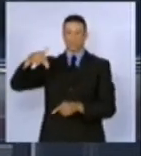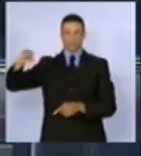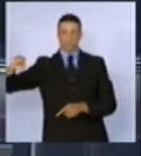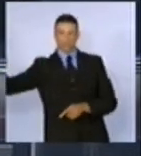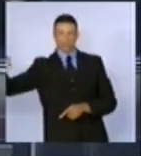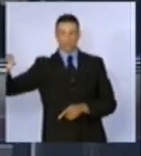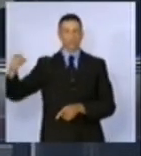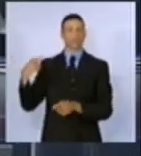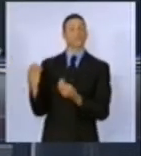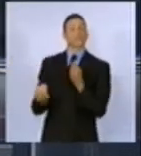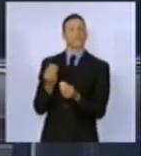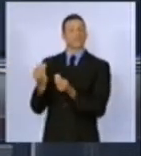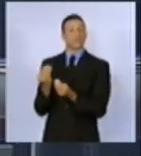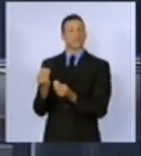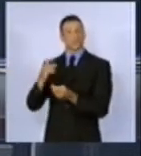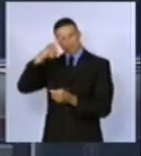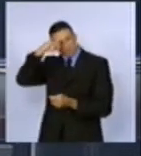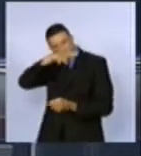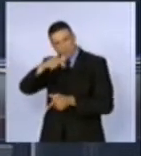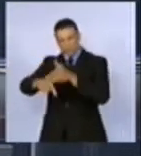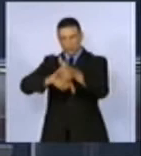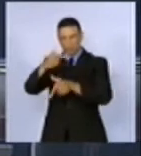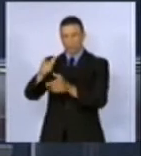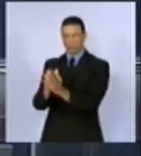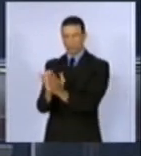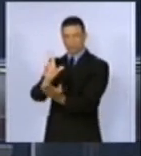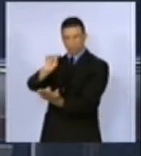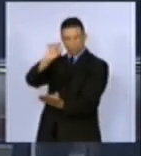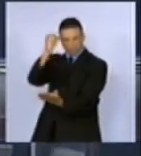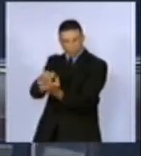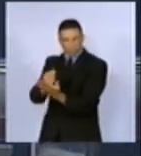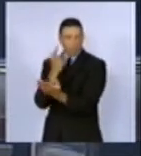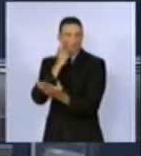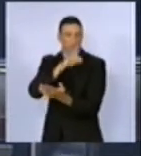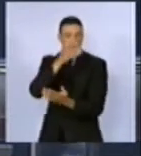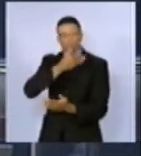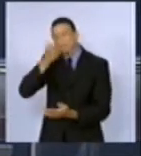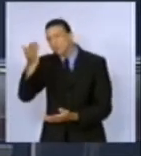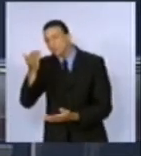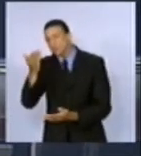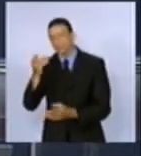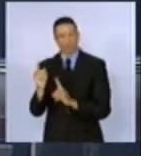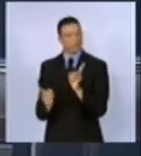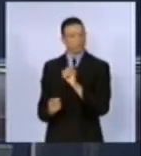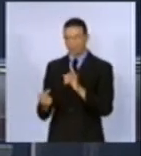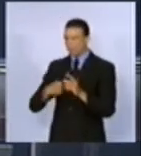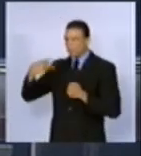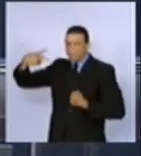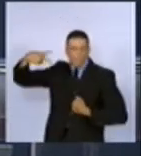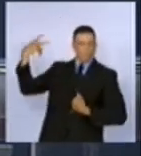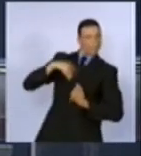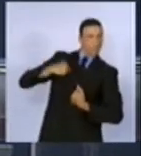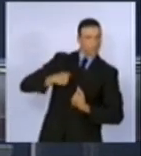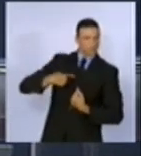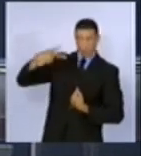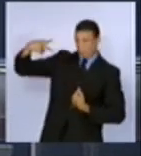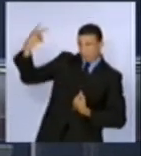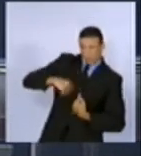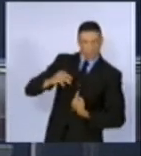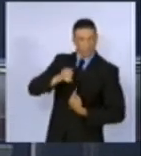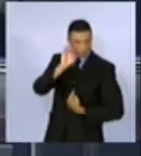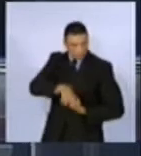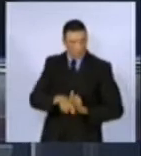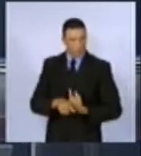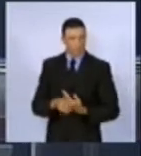porque não vai arrumar outro emprego muito fácil de carteira assinada quer dizer vem uma comissão para nós é isso